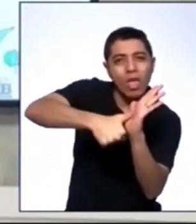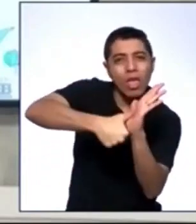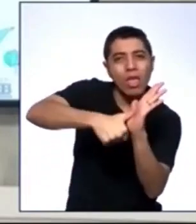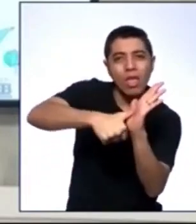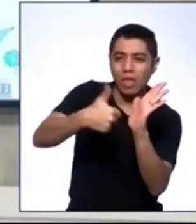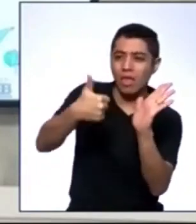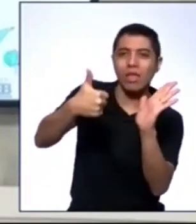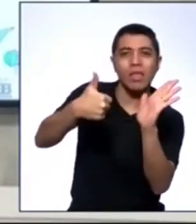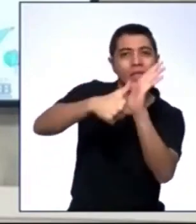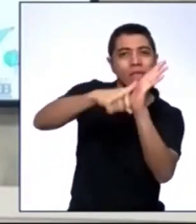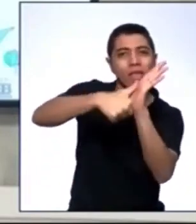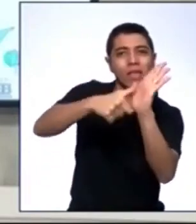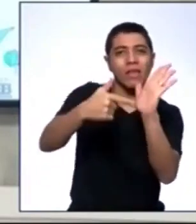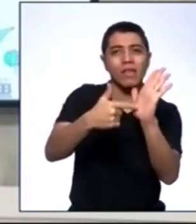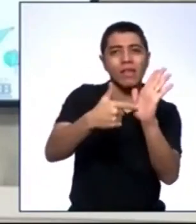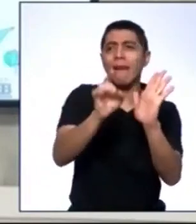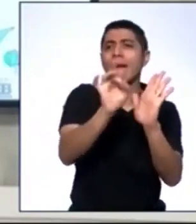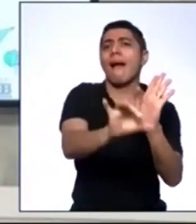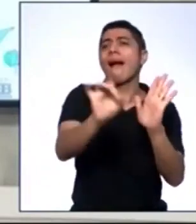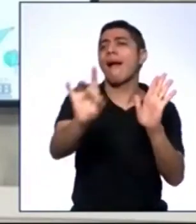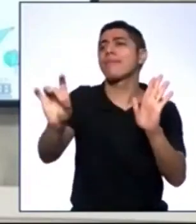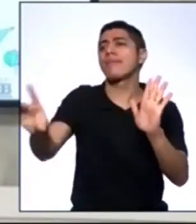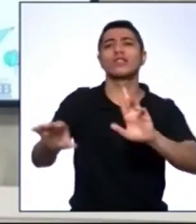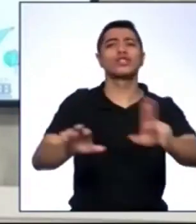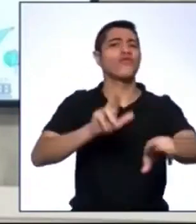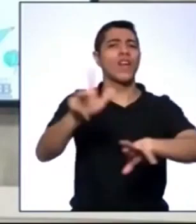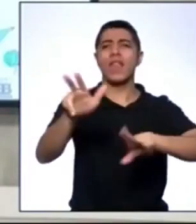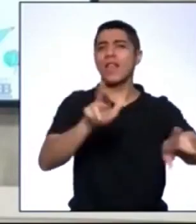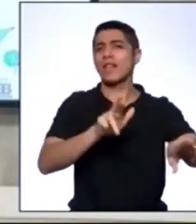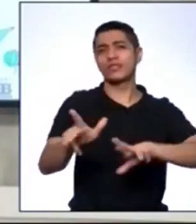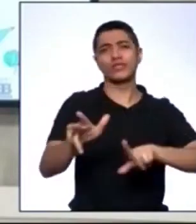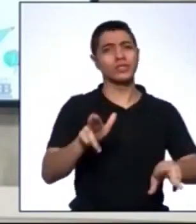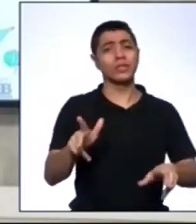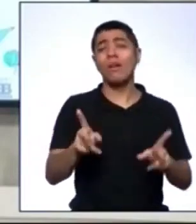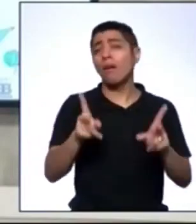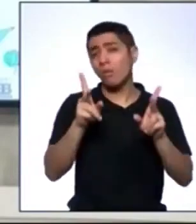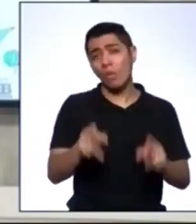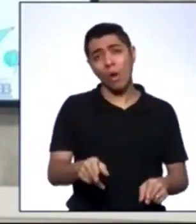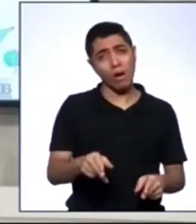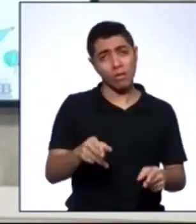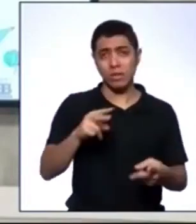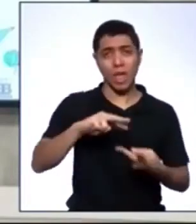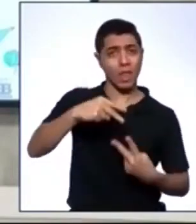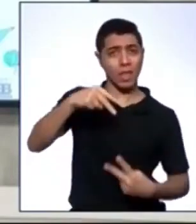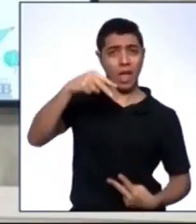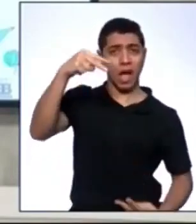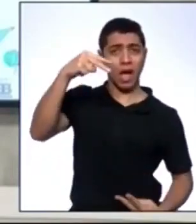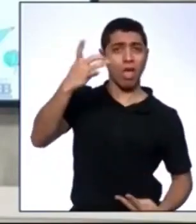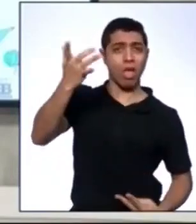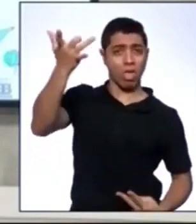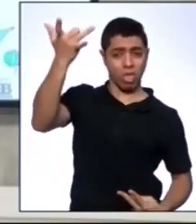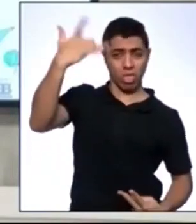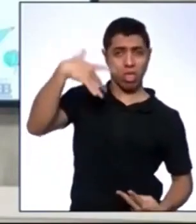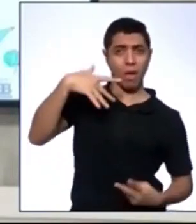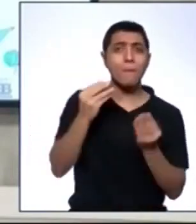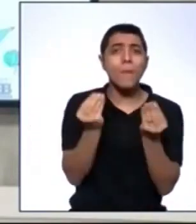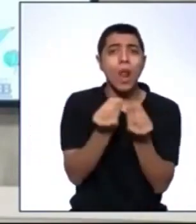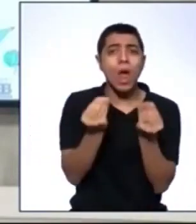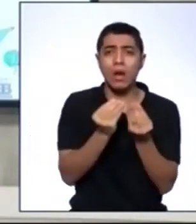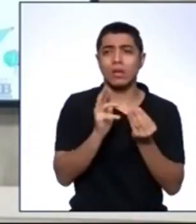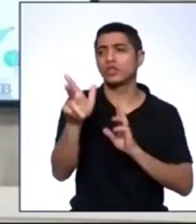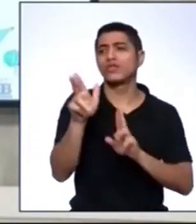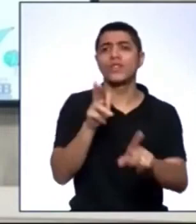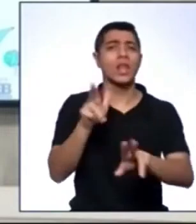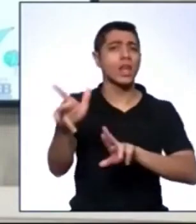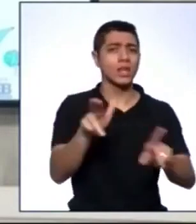digital permite separar o indivíduo do outro, o teste de DNA também permite a separação do indivíduo